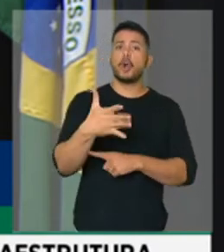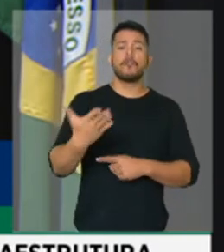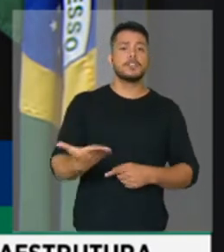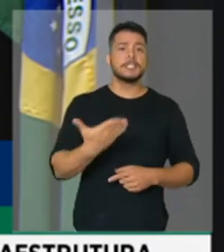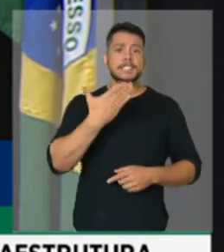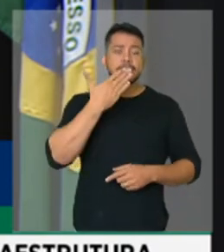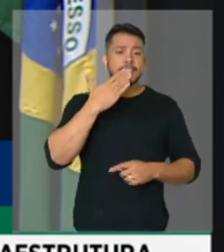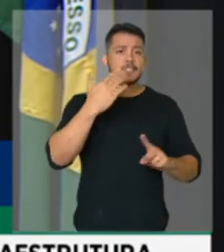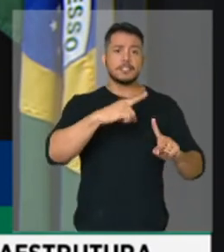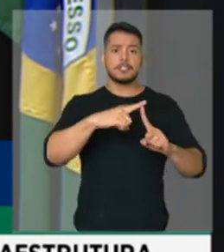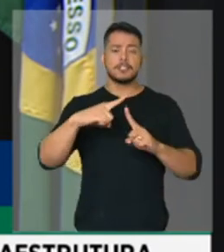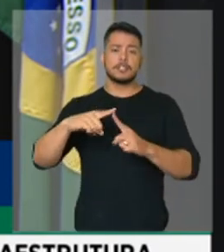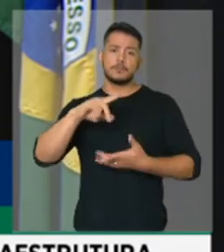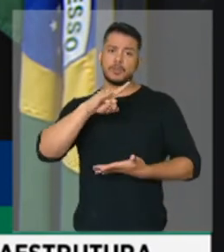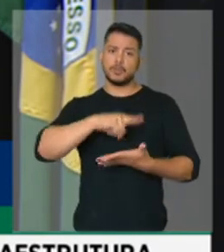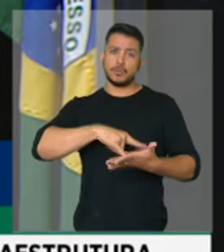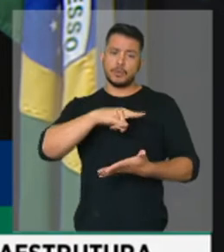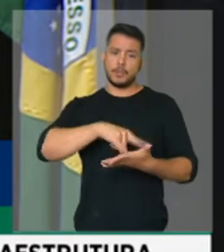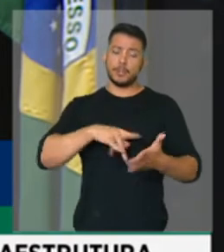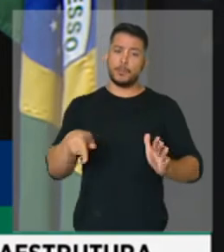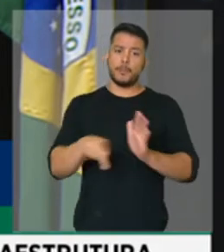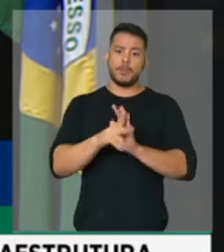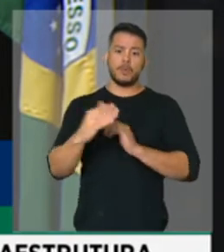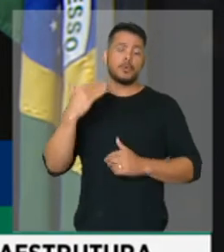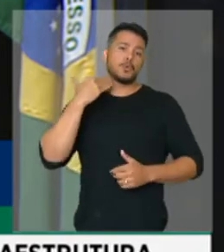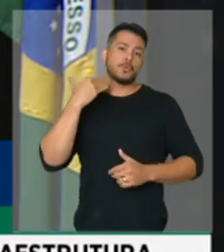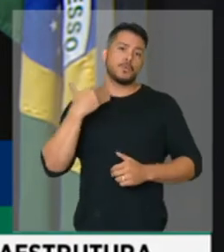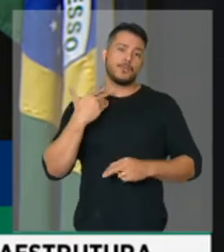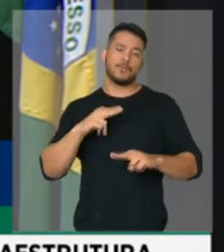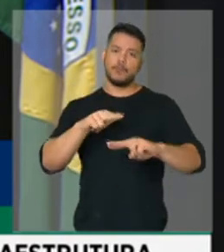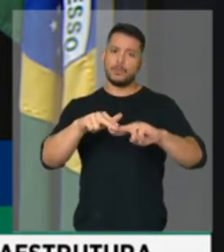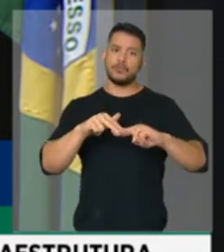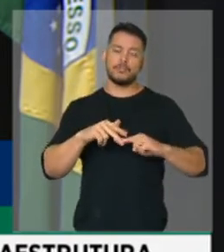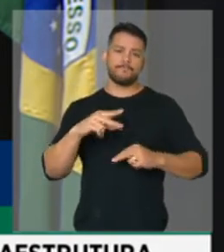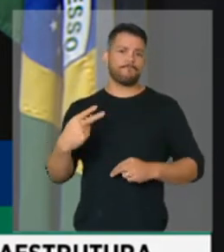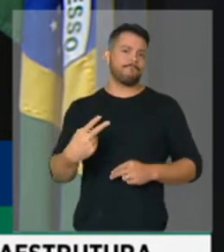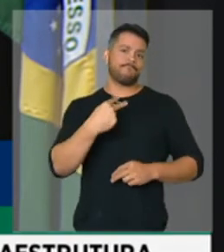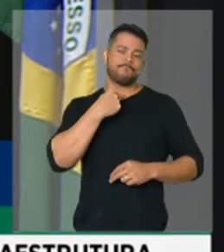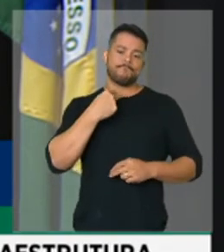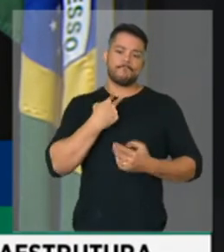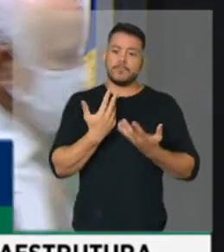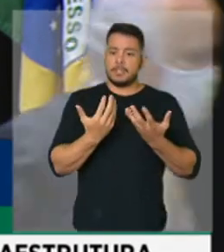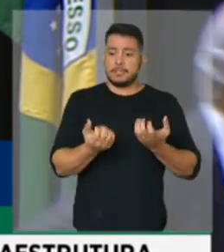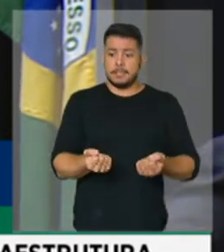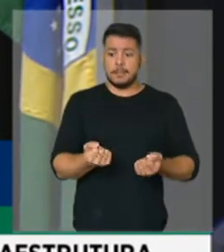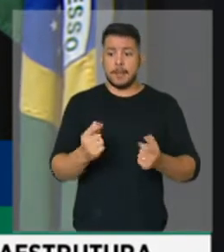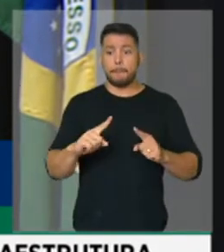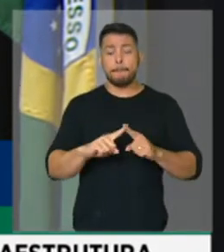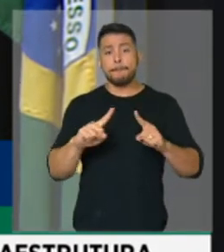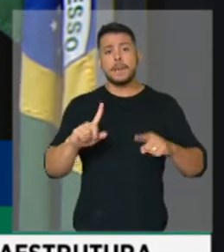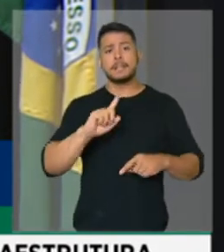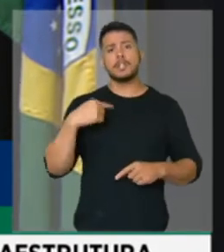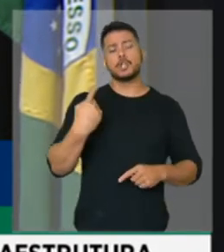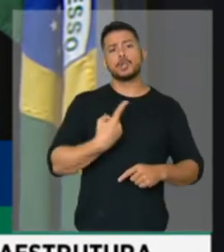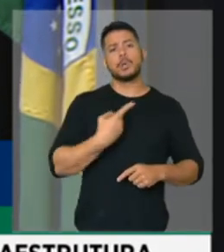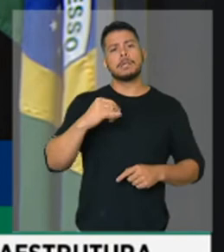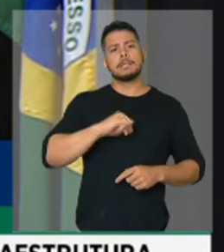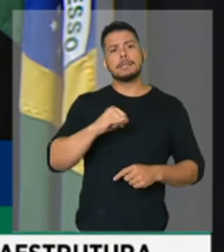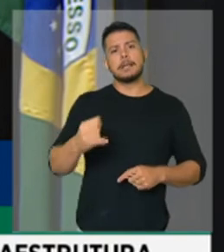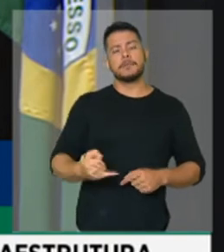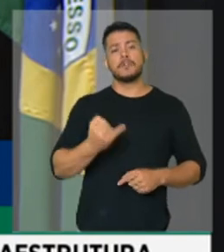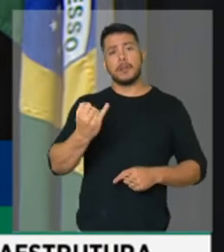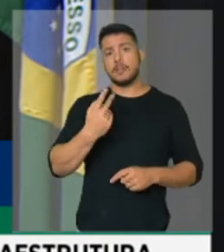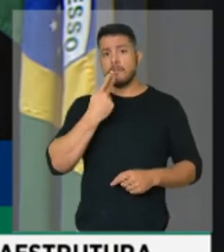em debêntures pelo banco, razão pela qual nós não pudemos atender, mas aproveitamos para destacar que